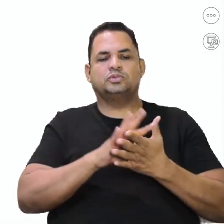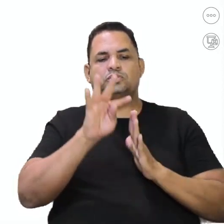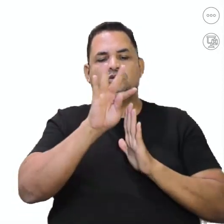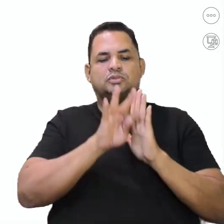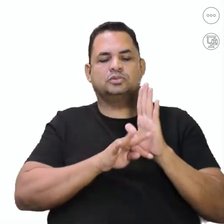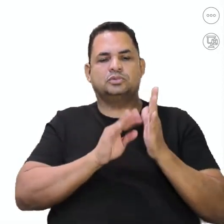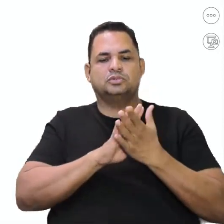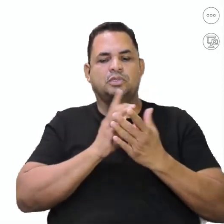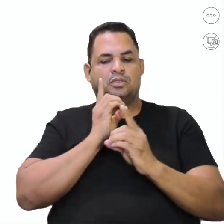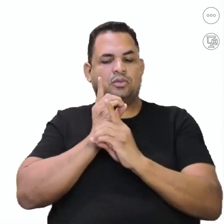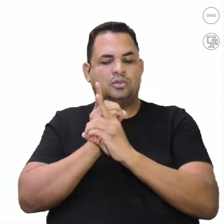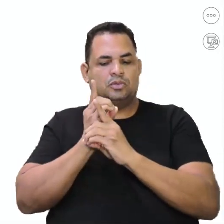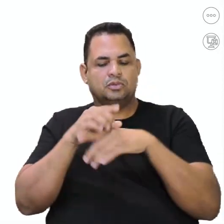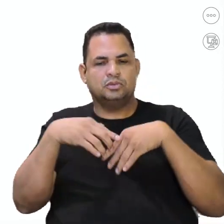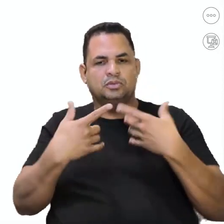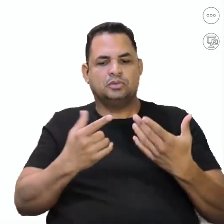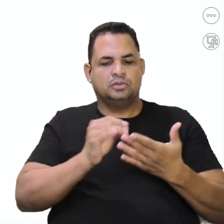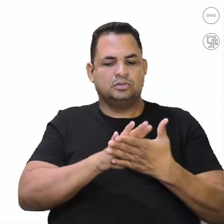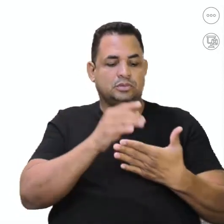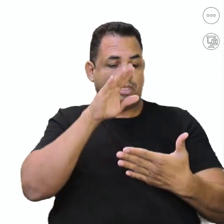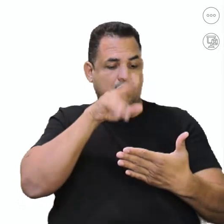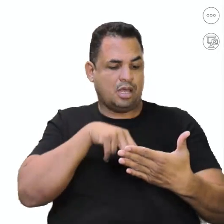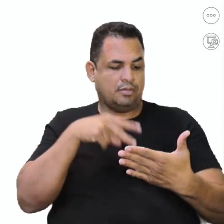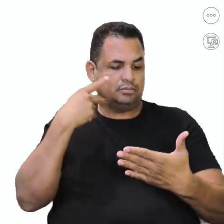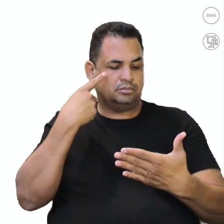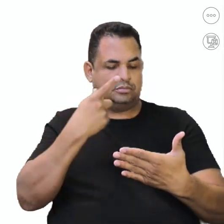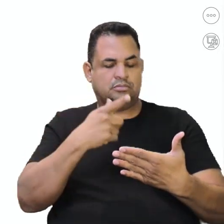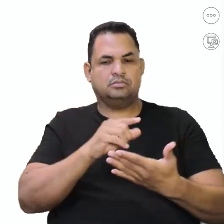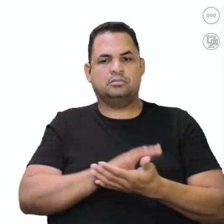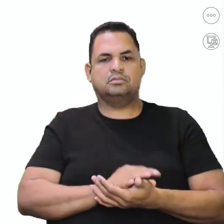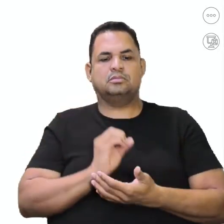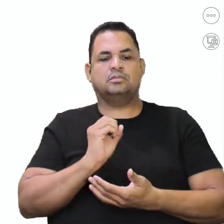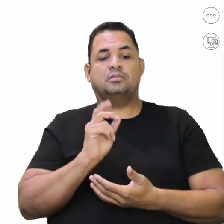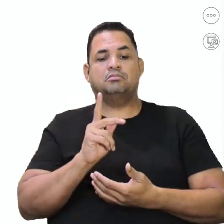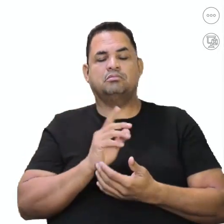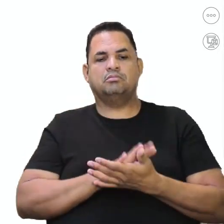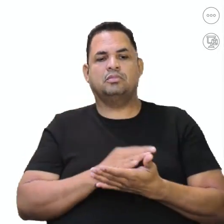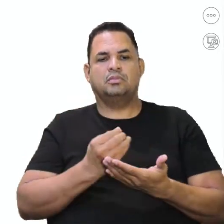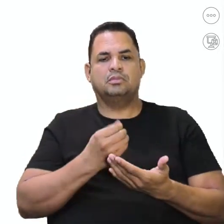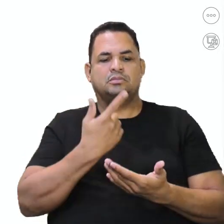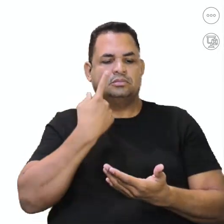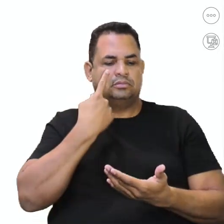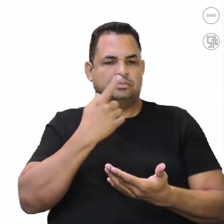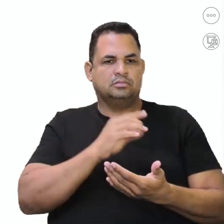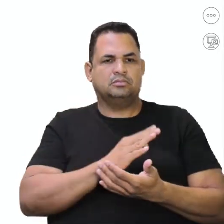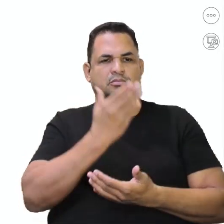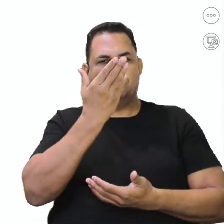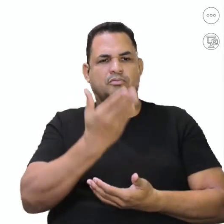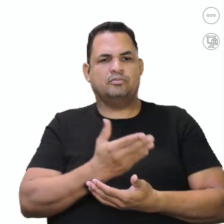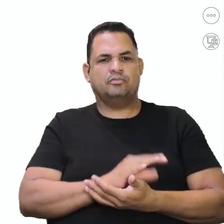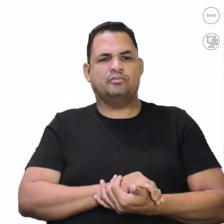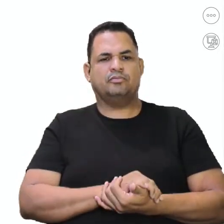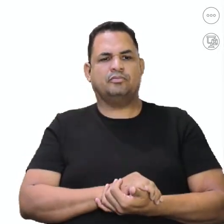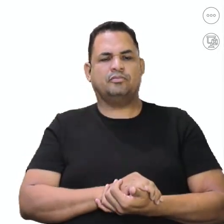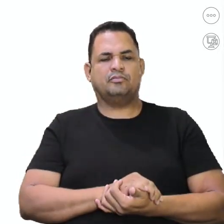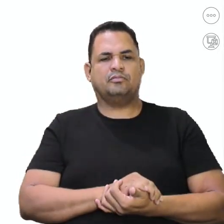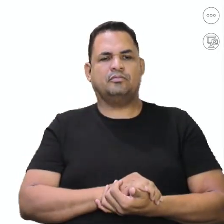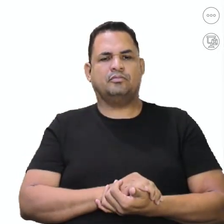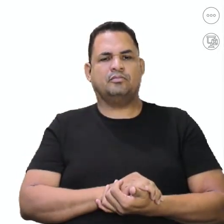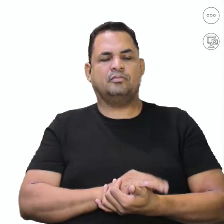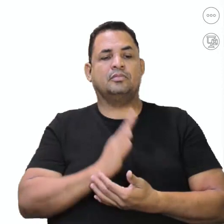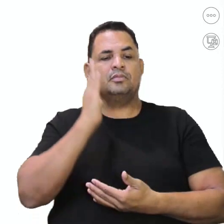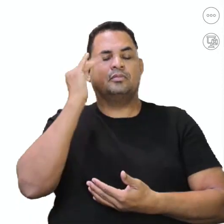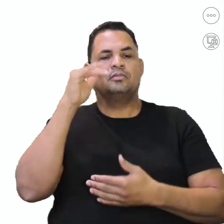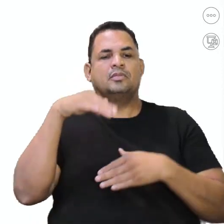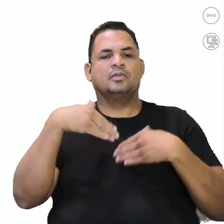está lidando. Dá uma passada de olho lá no seu texto, você fala, opa, isso aqui é um flyer, isso aqui é um article. Então, já